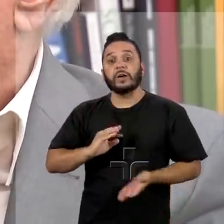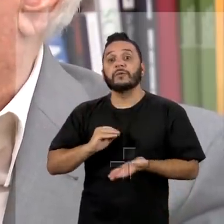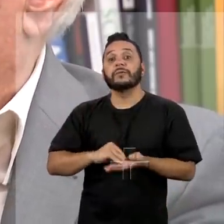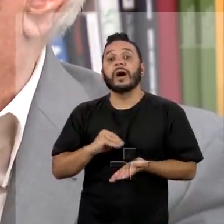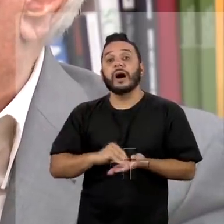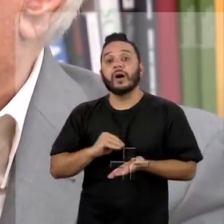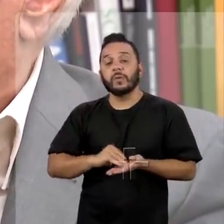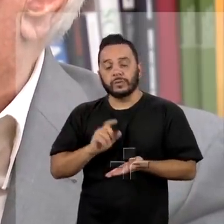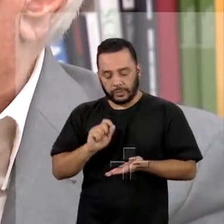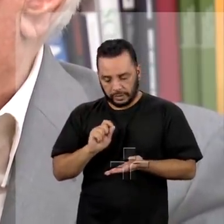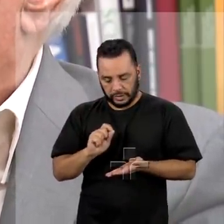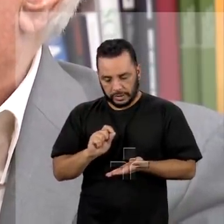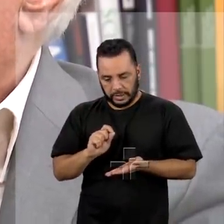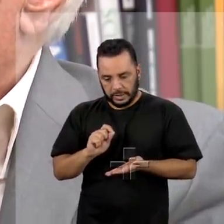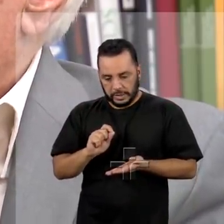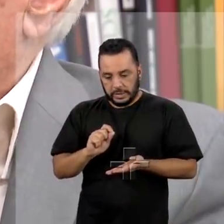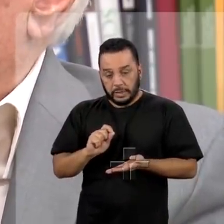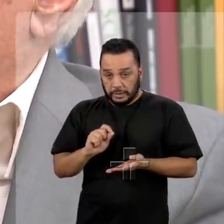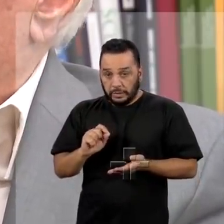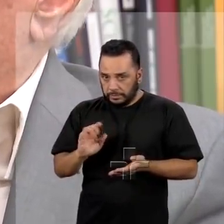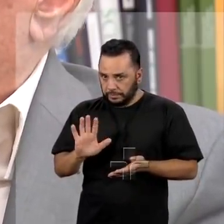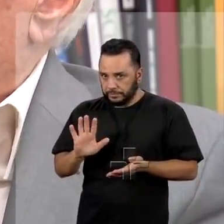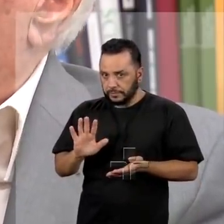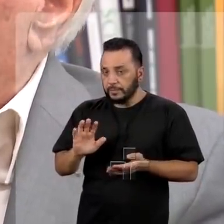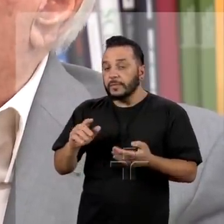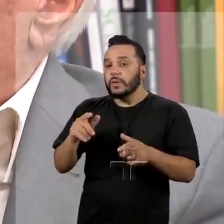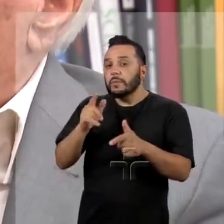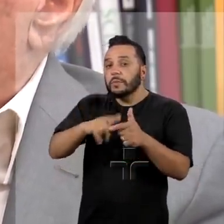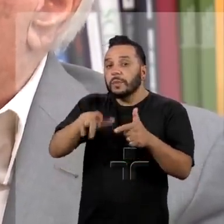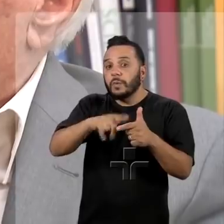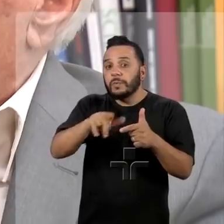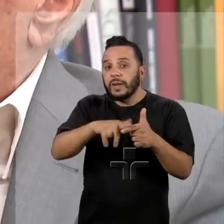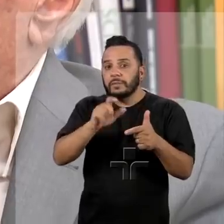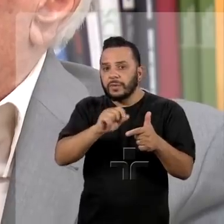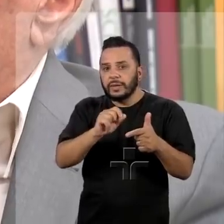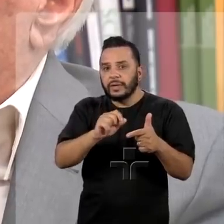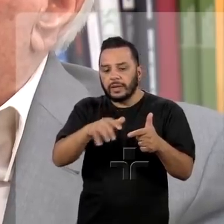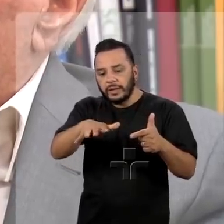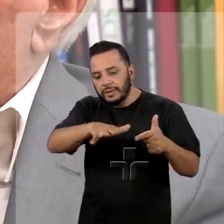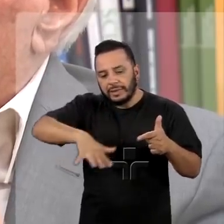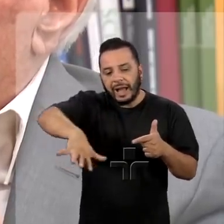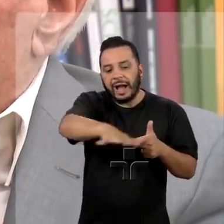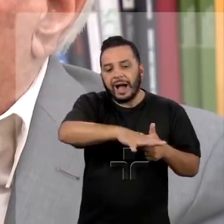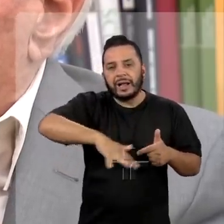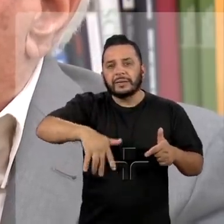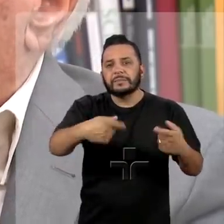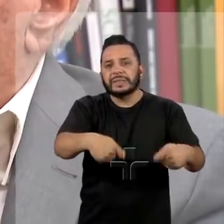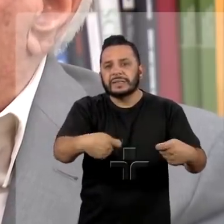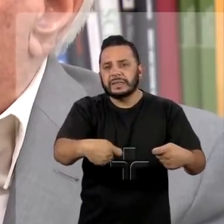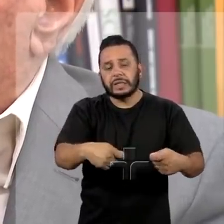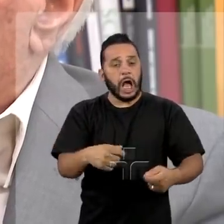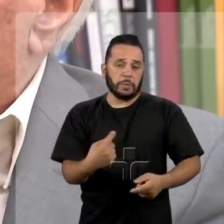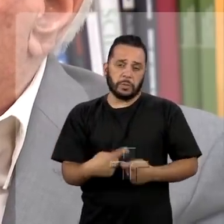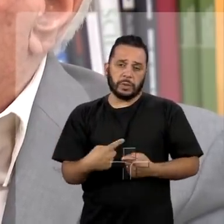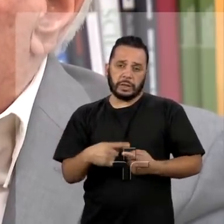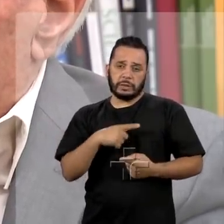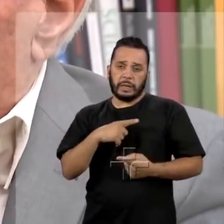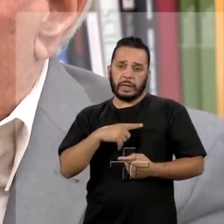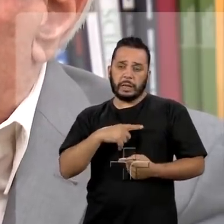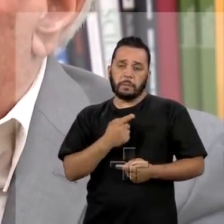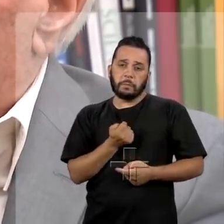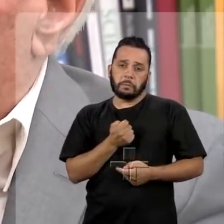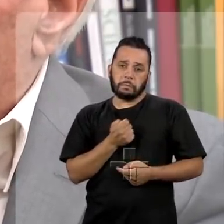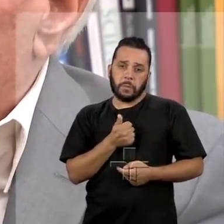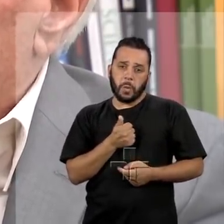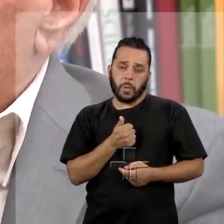uma grande tarefa para o novo ministro, seria olhar o problema do lado da demanda. O que há é que existe pouca demanda